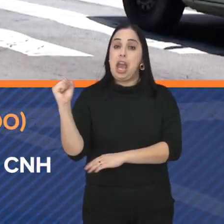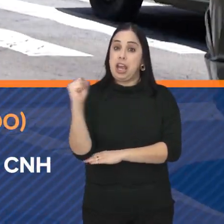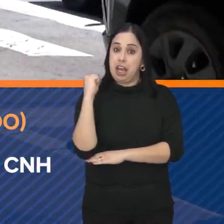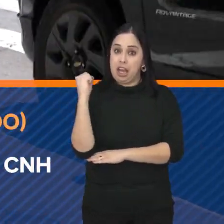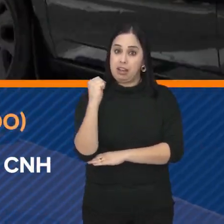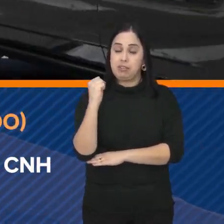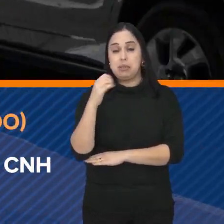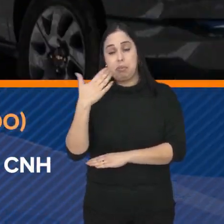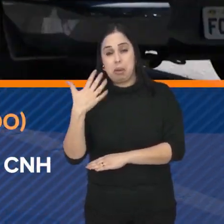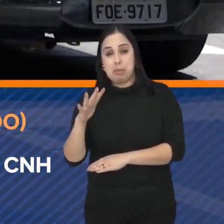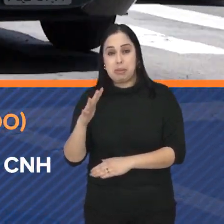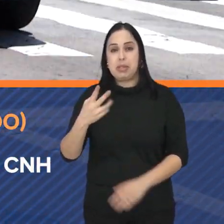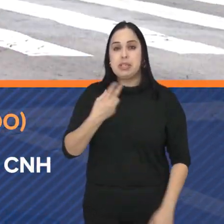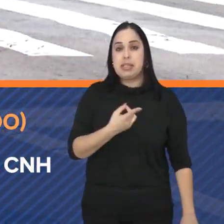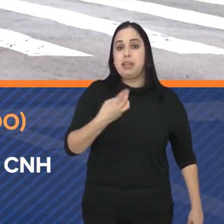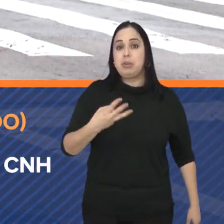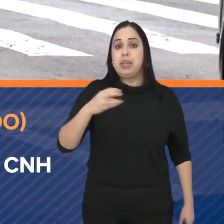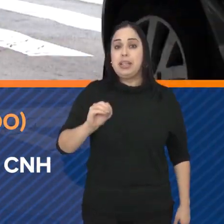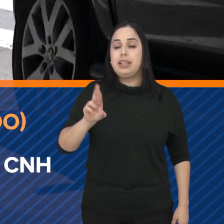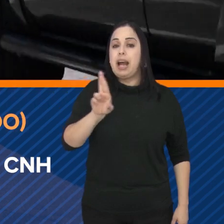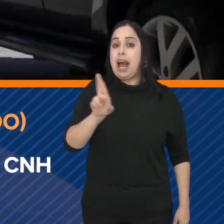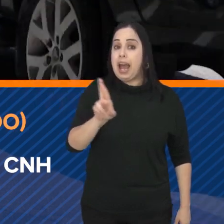infração média. Multa de R$